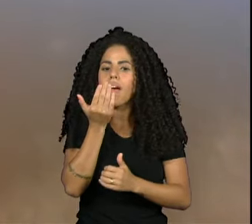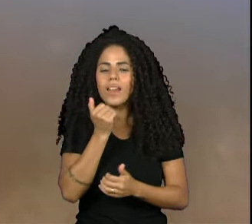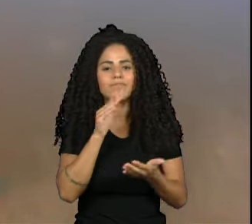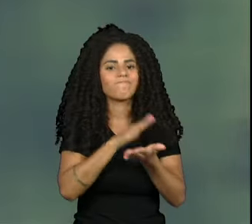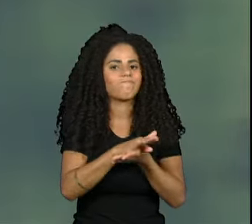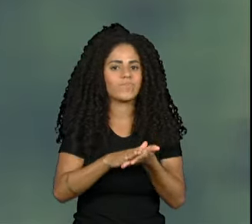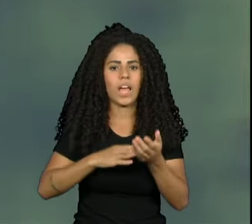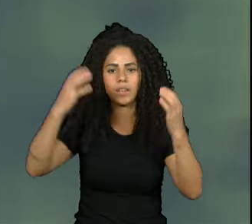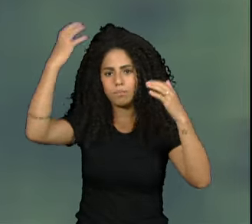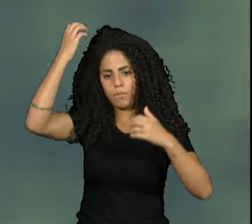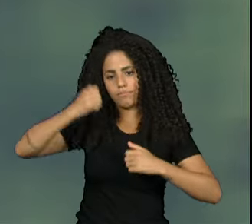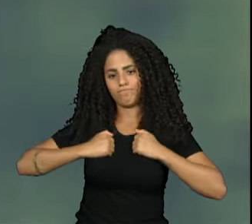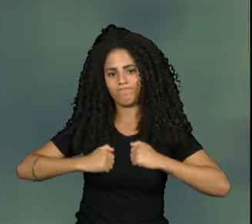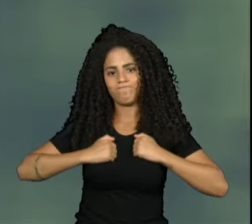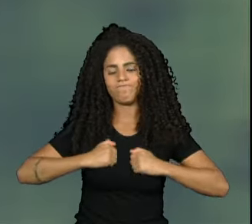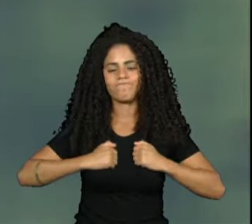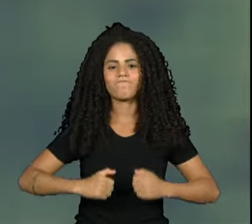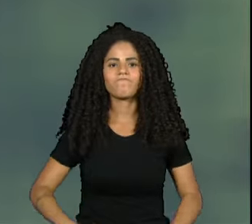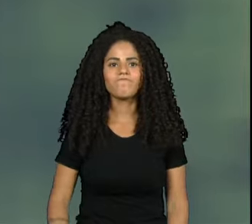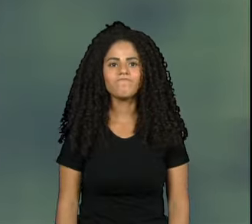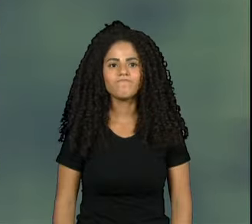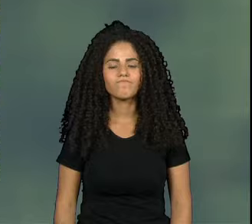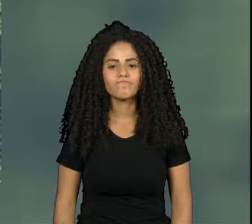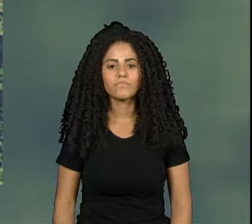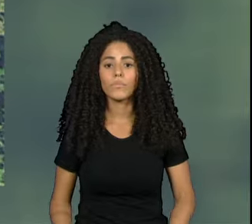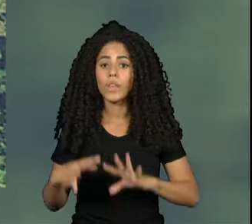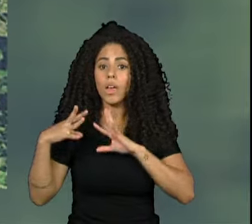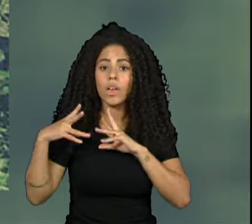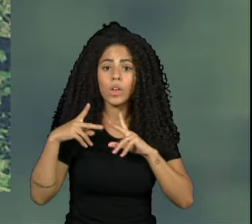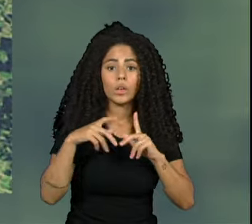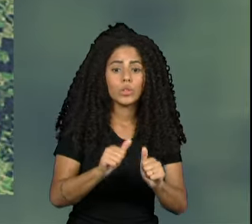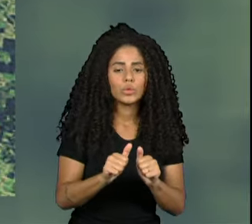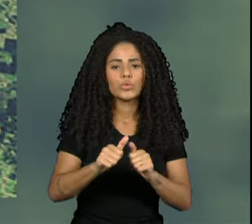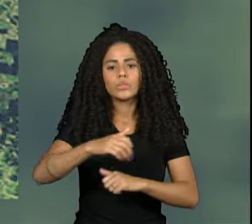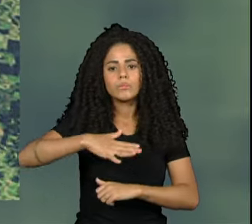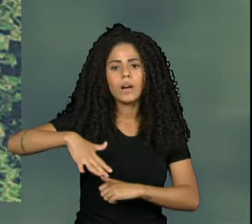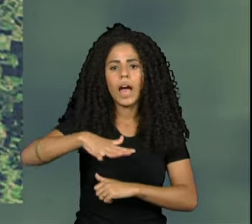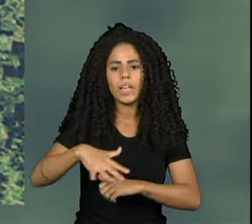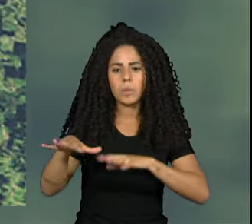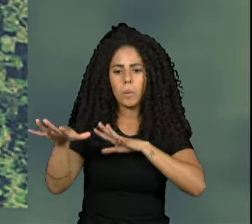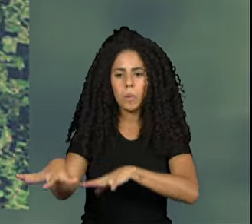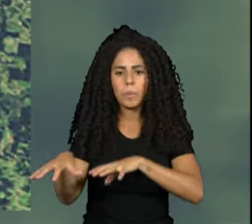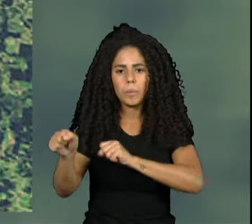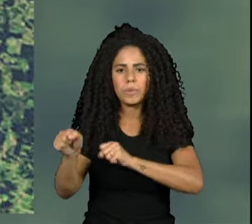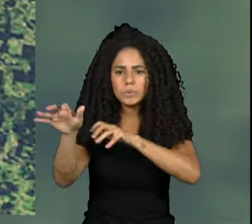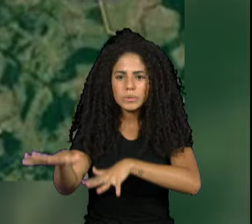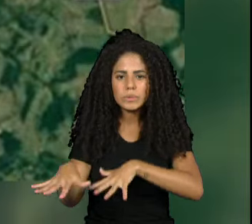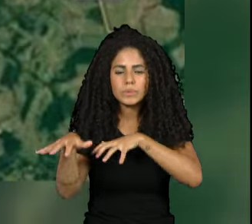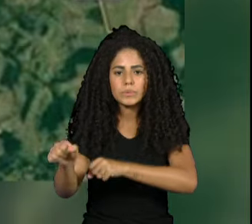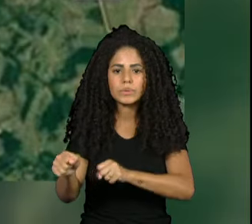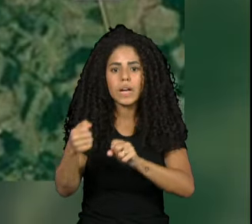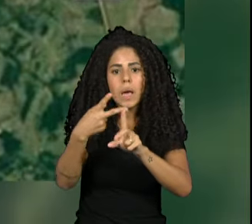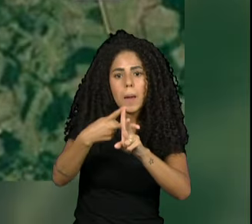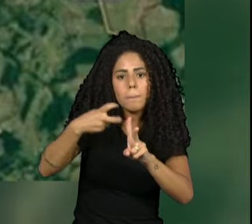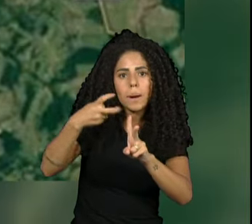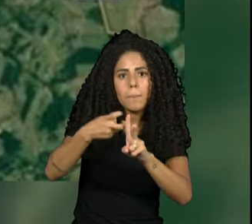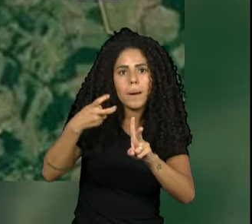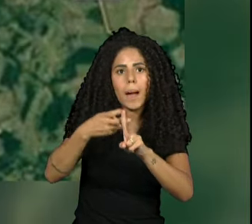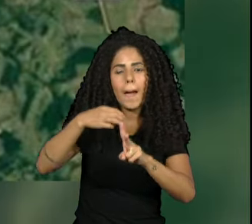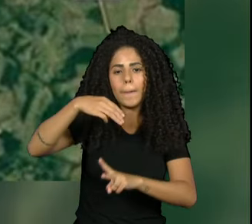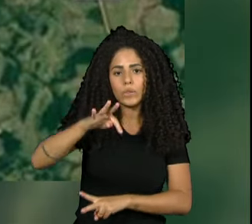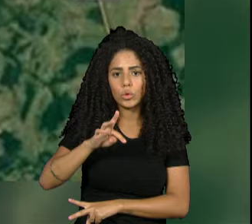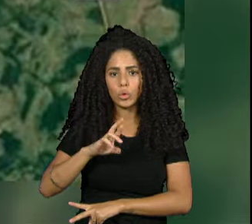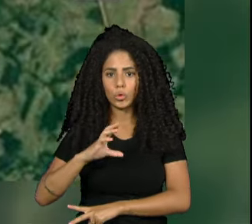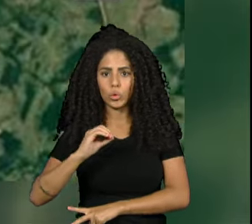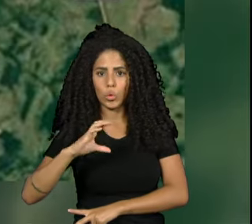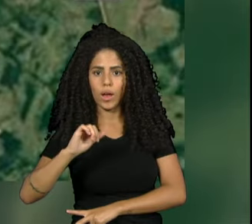abastecimento. Todas as autorizações para exploração mineral nas terras indígenas Paracanã e Trocará, na região